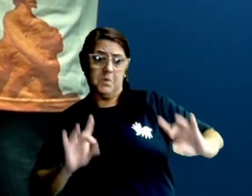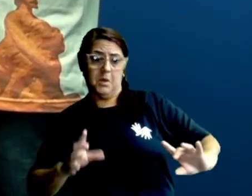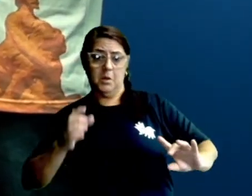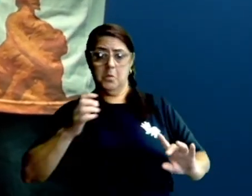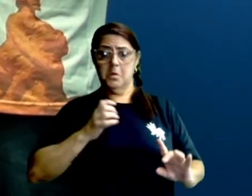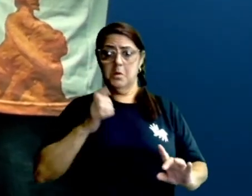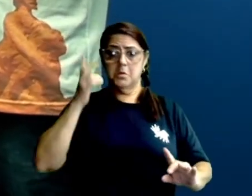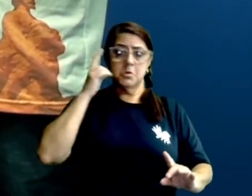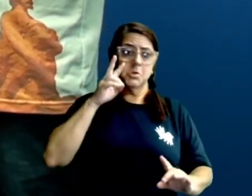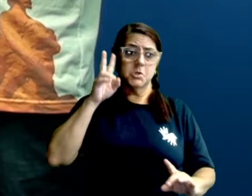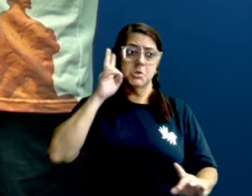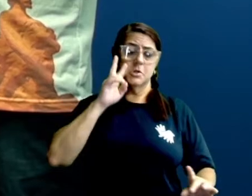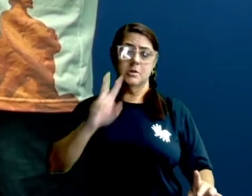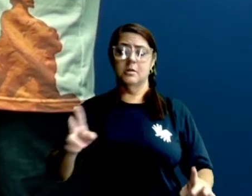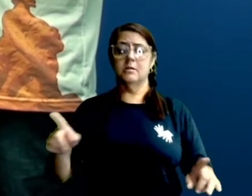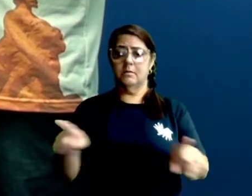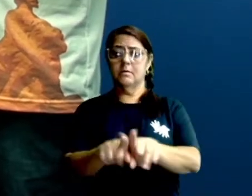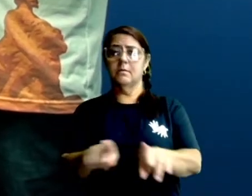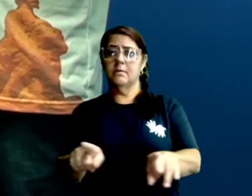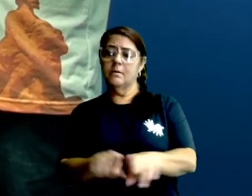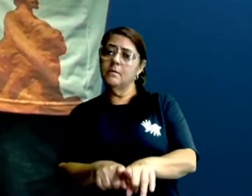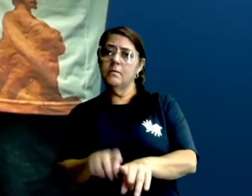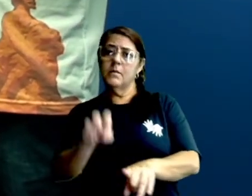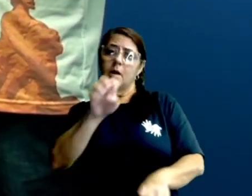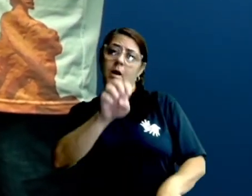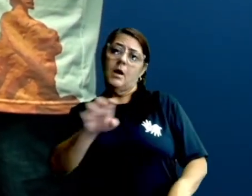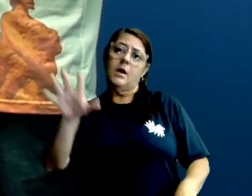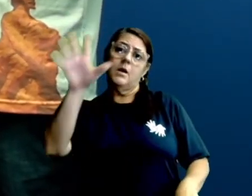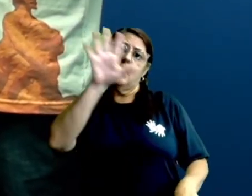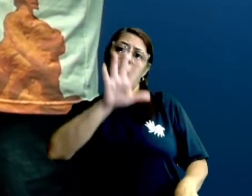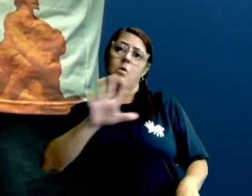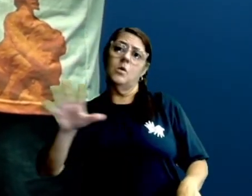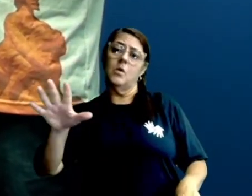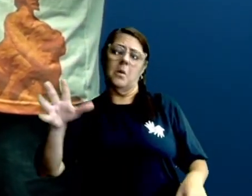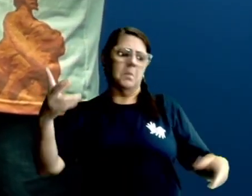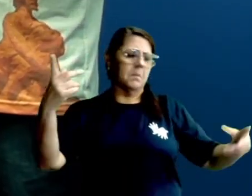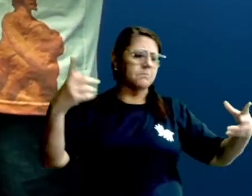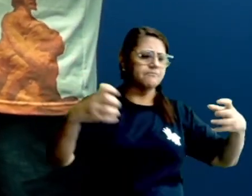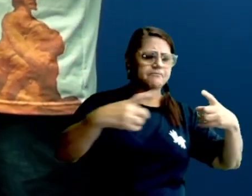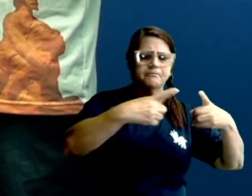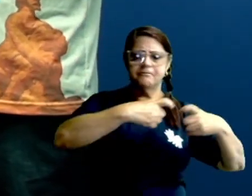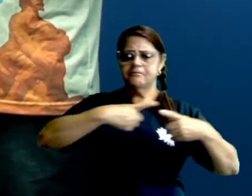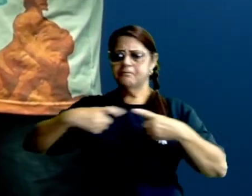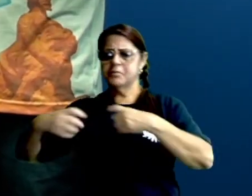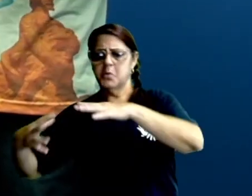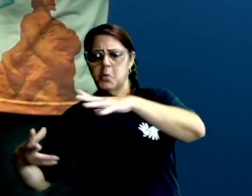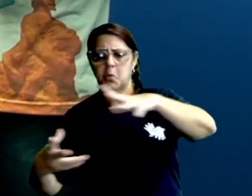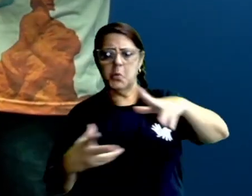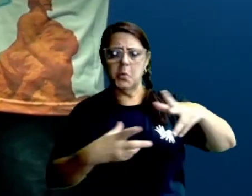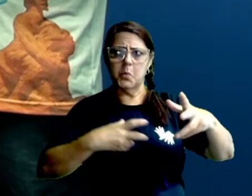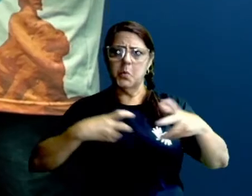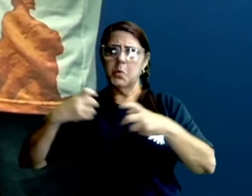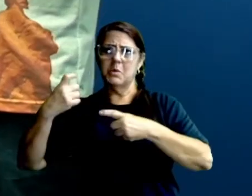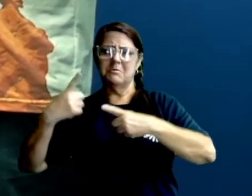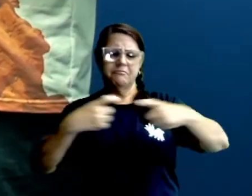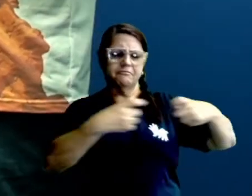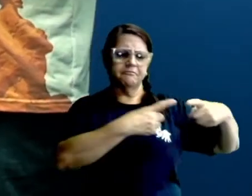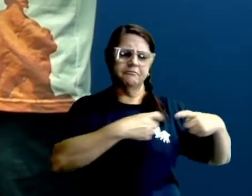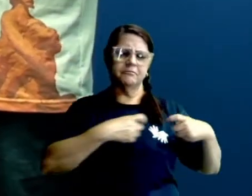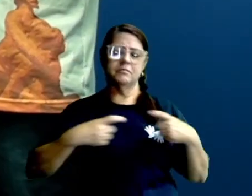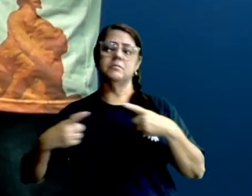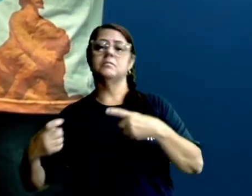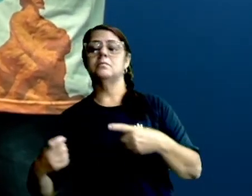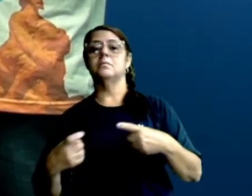e historicamente. A Europa, ela passou, né, por grandes conflitos, né, duas guerras mundiais, a primeira de